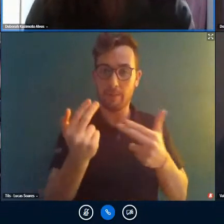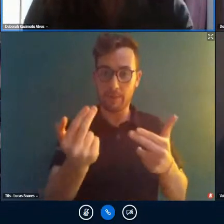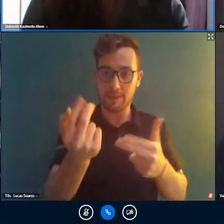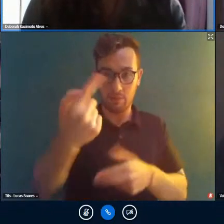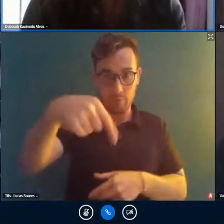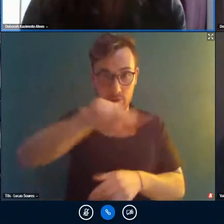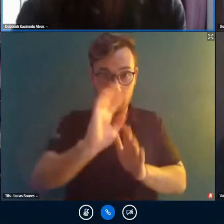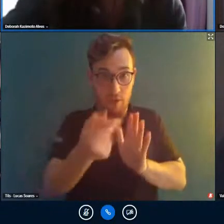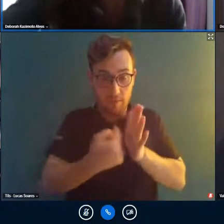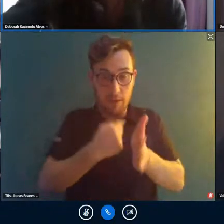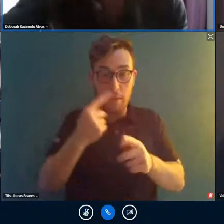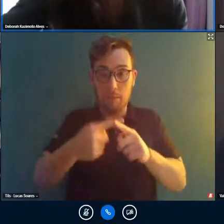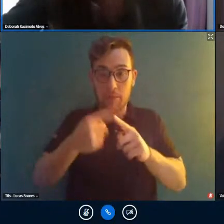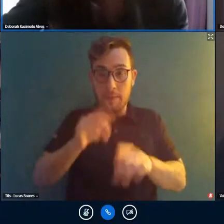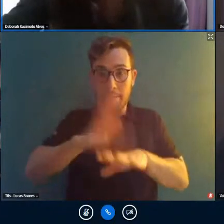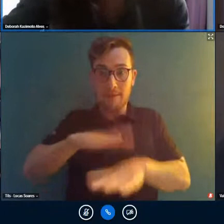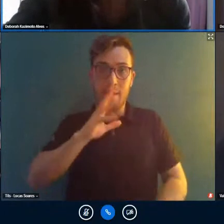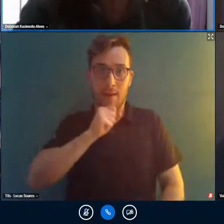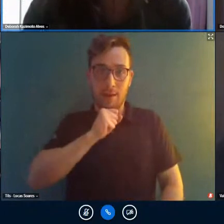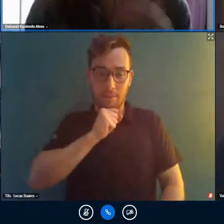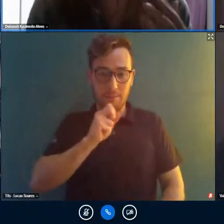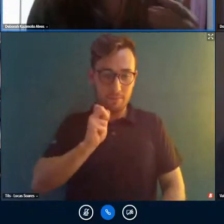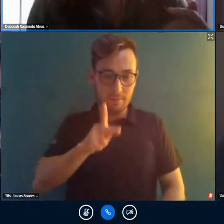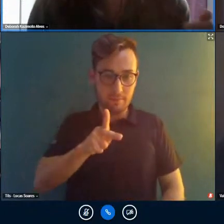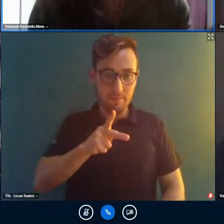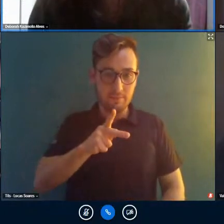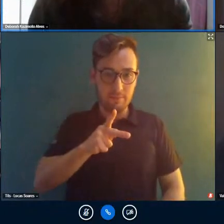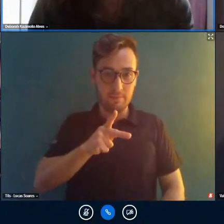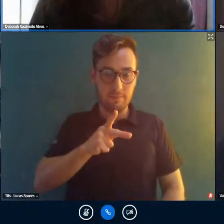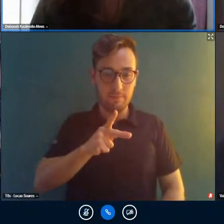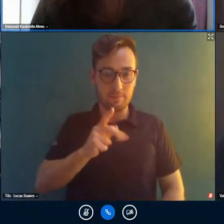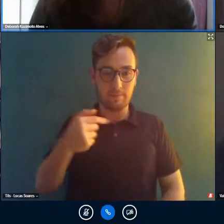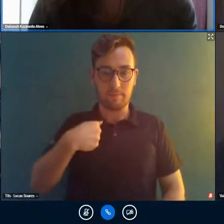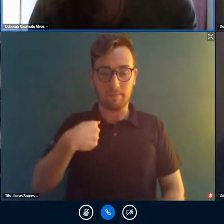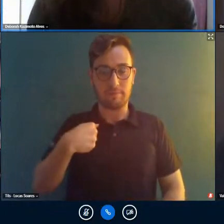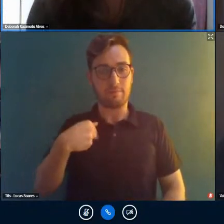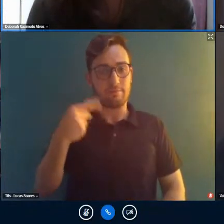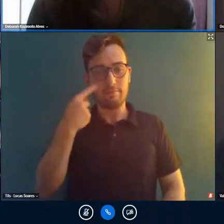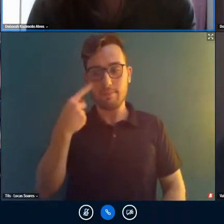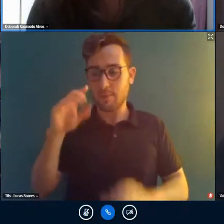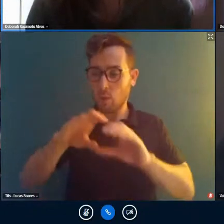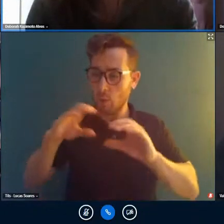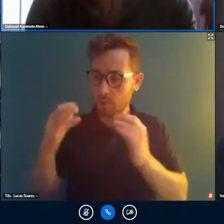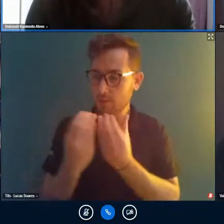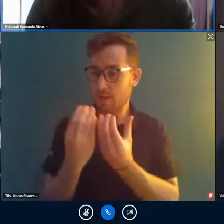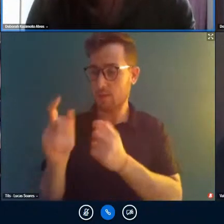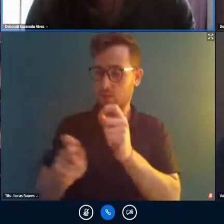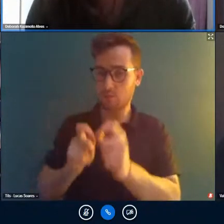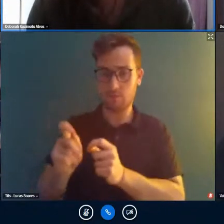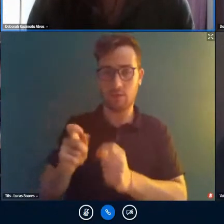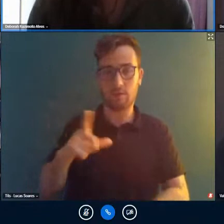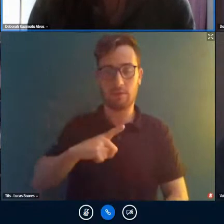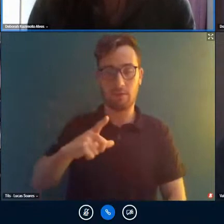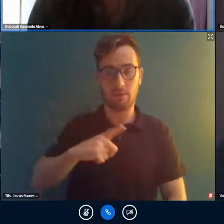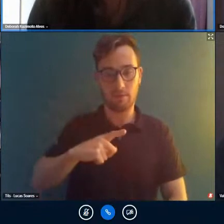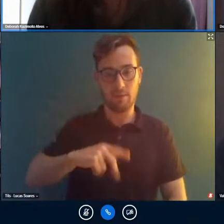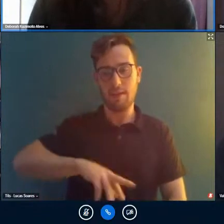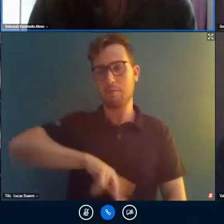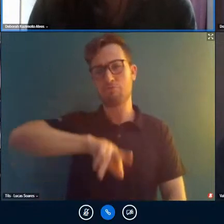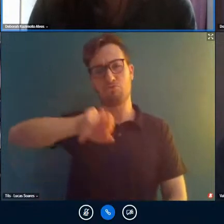fizeram, para ser mais rápido, tá? Como eu identifico a comunidade como várias